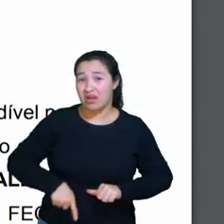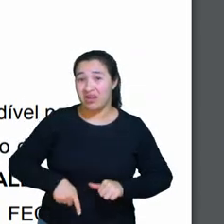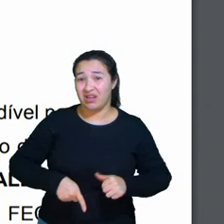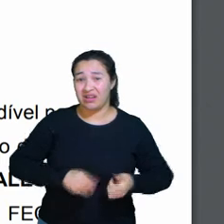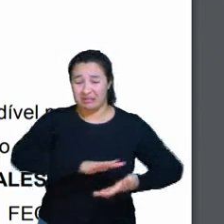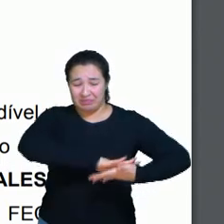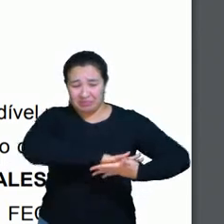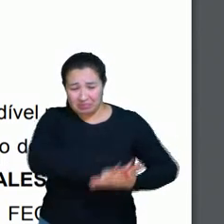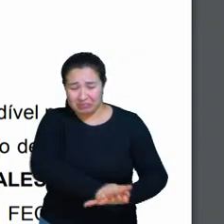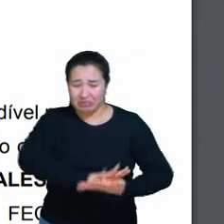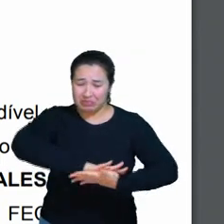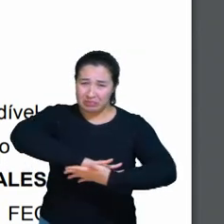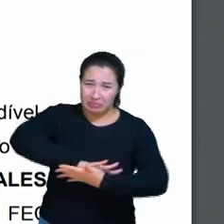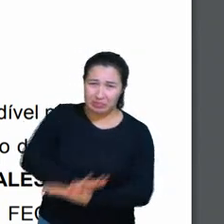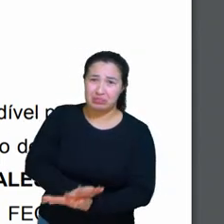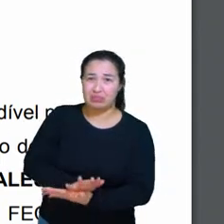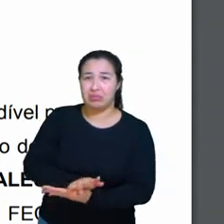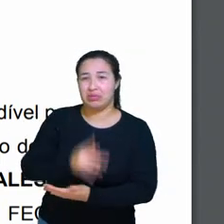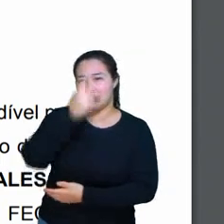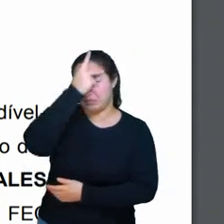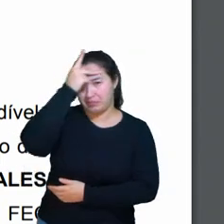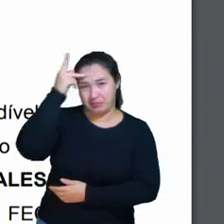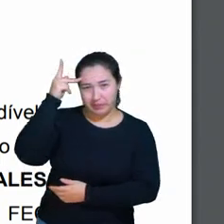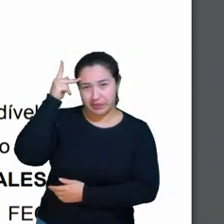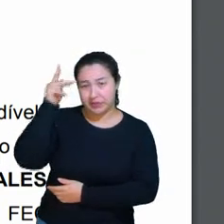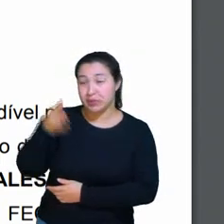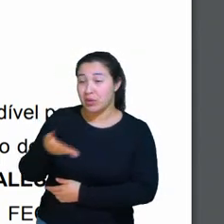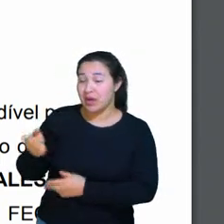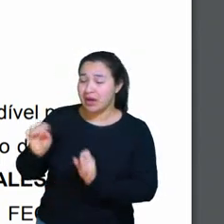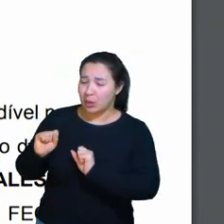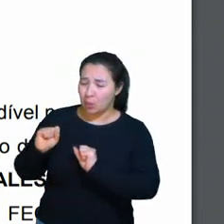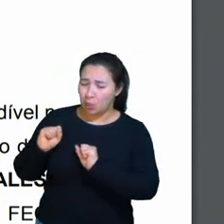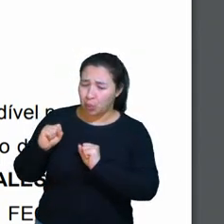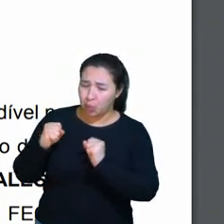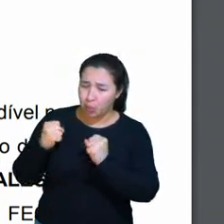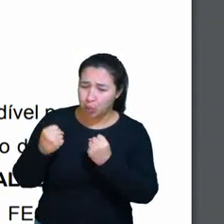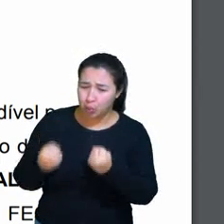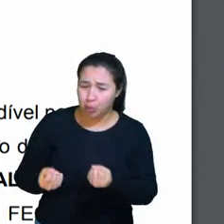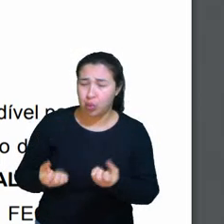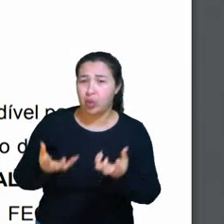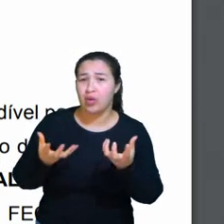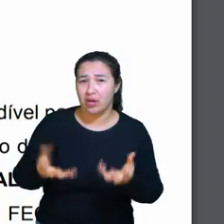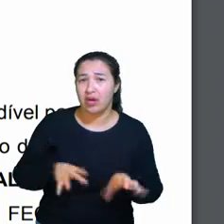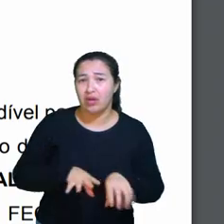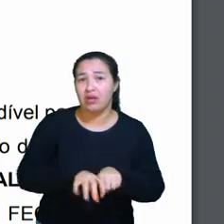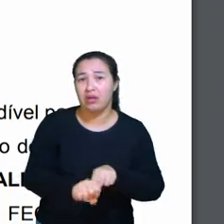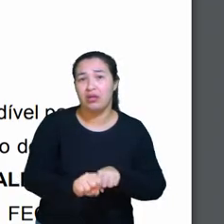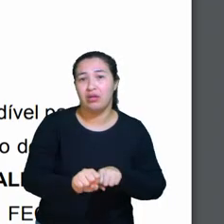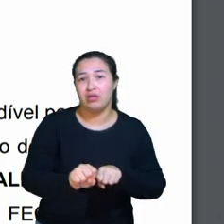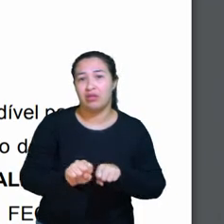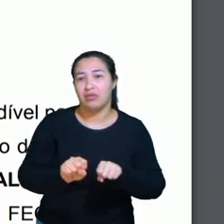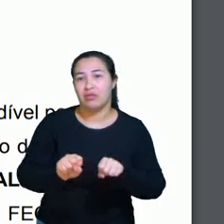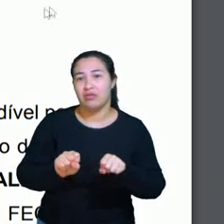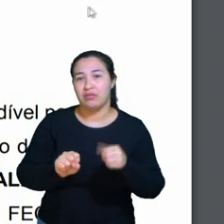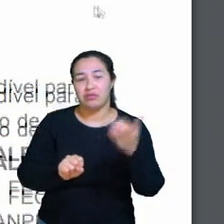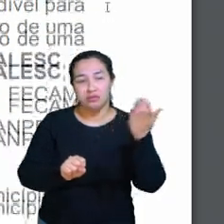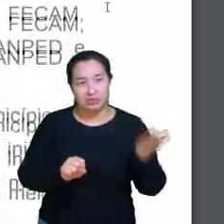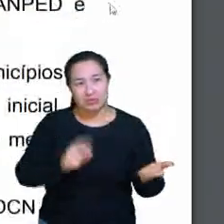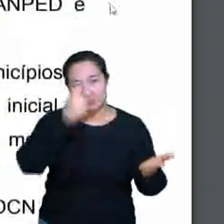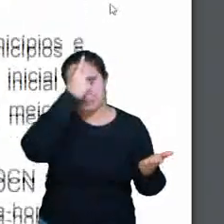aqueles e aquelas que se dedicam ou que buscam se dedicar à formação de quem